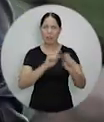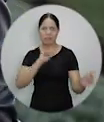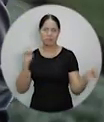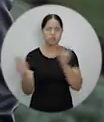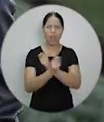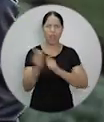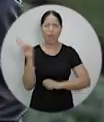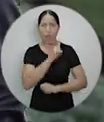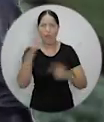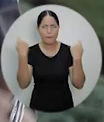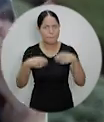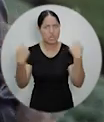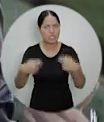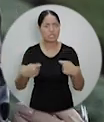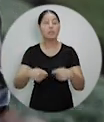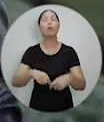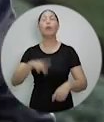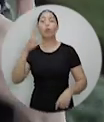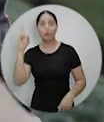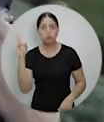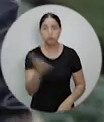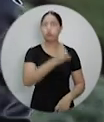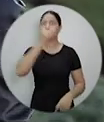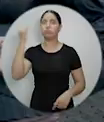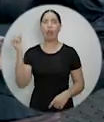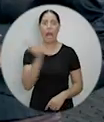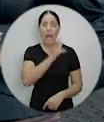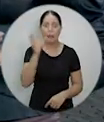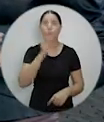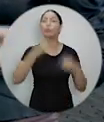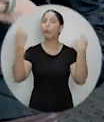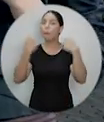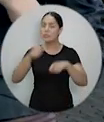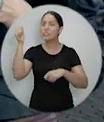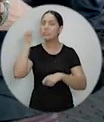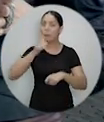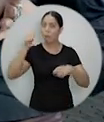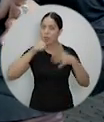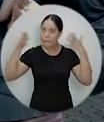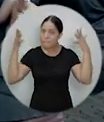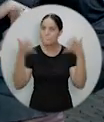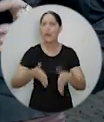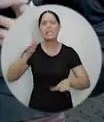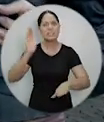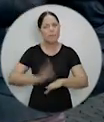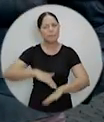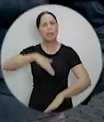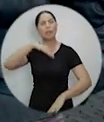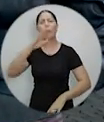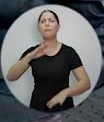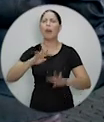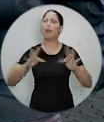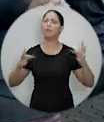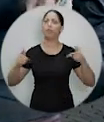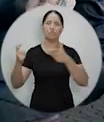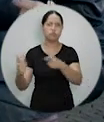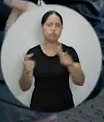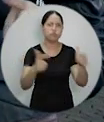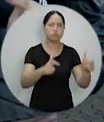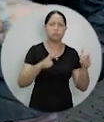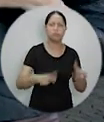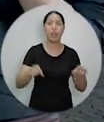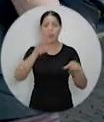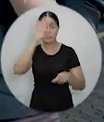Claro, urgentíssimo. Precisamos de mais mulheres cada vez nos espaços de poder e também nas tomadas de